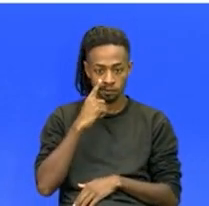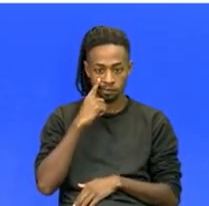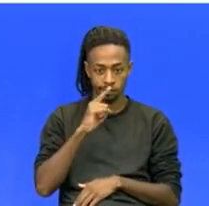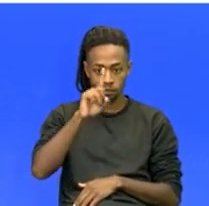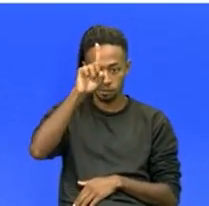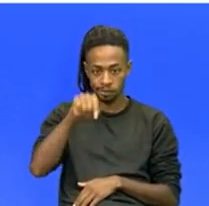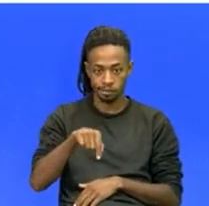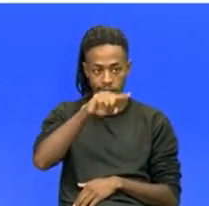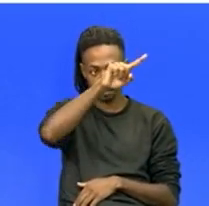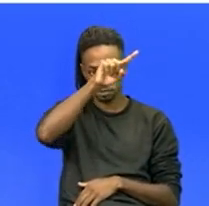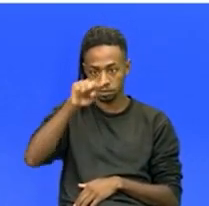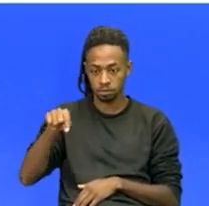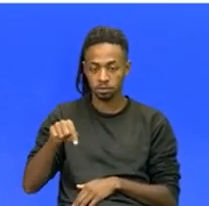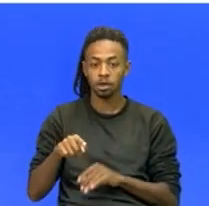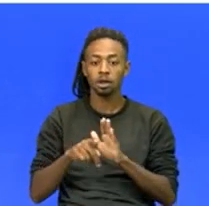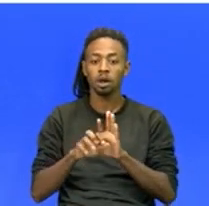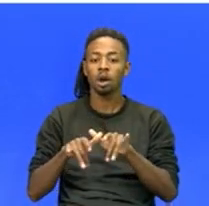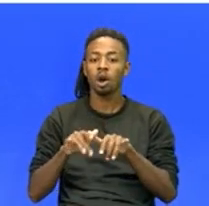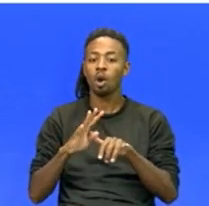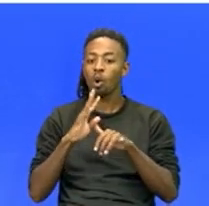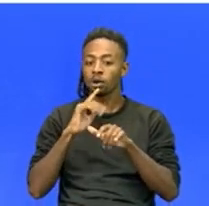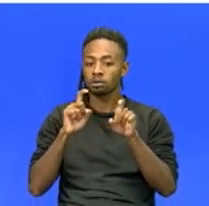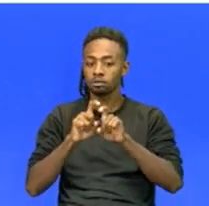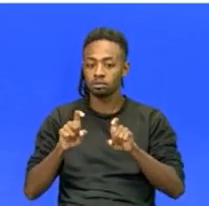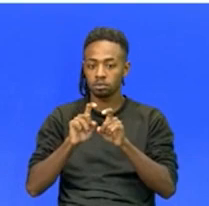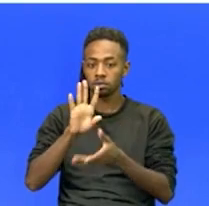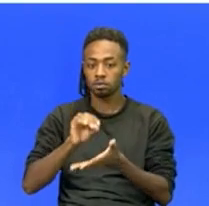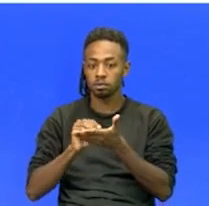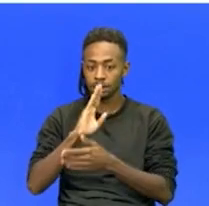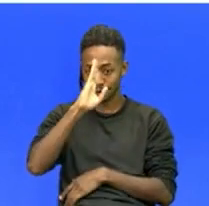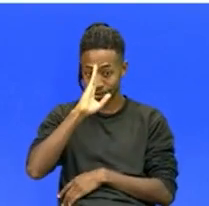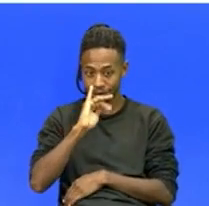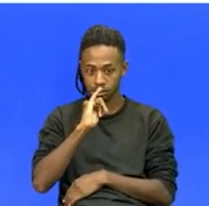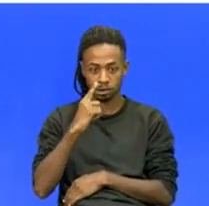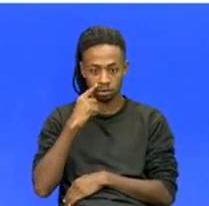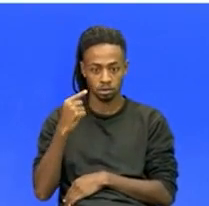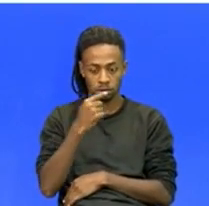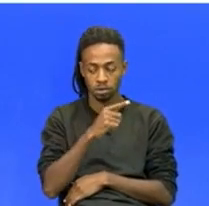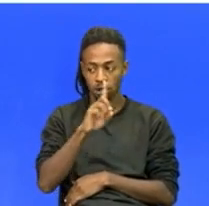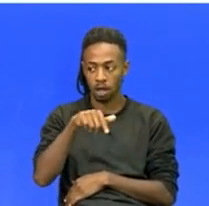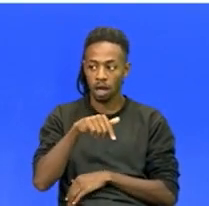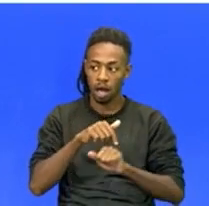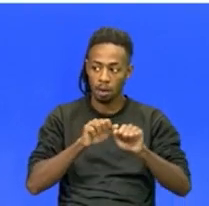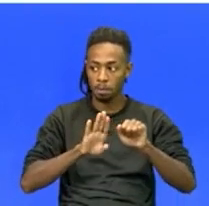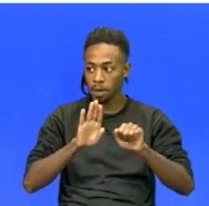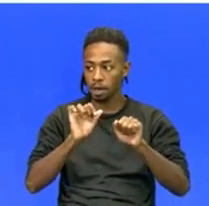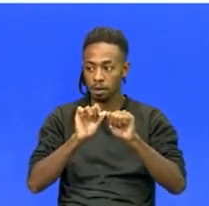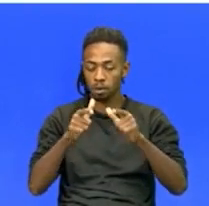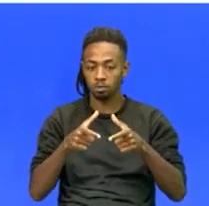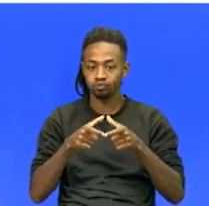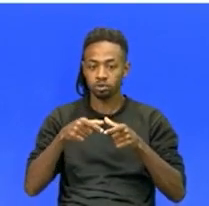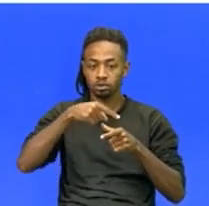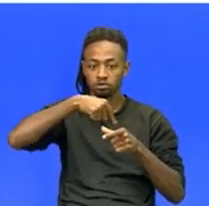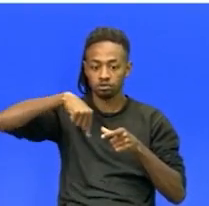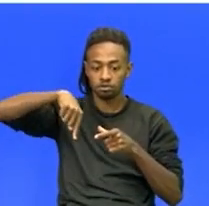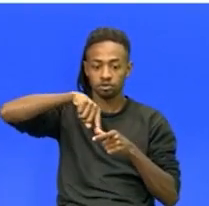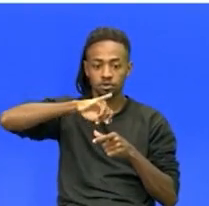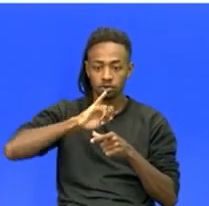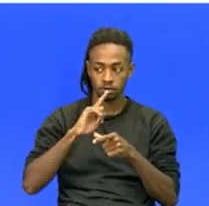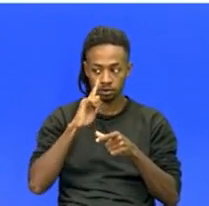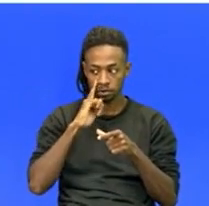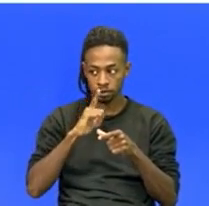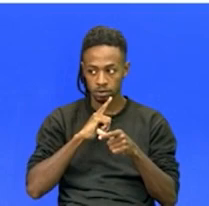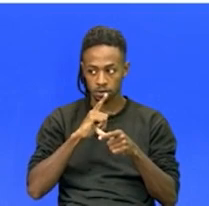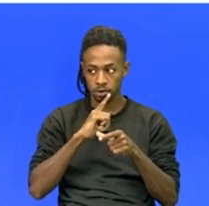vocês sabem já que é gratuito, ela é uma bola aberta com centro A e B. Então vejam aqui, né? Aqui temos um máximo